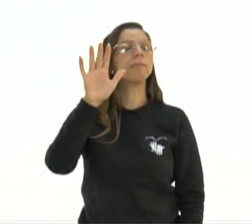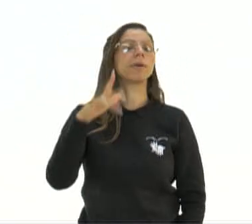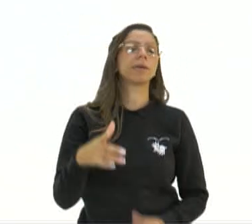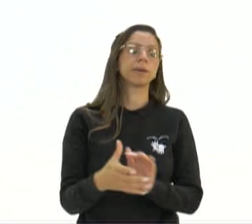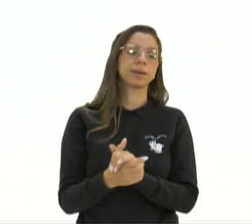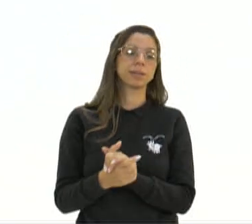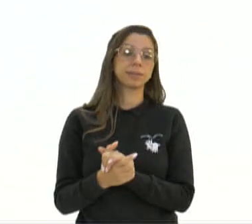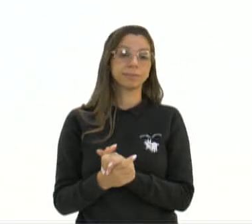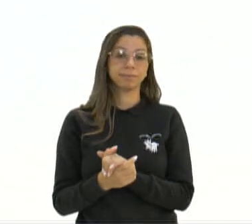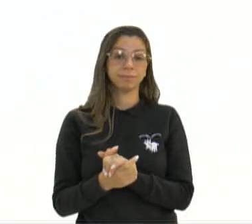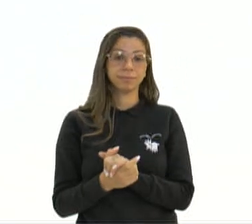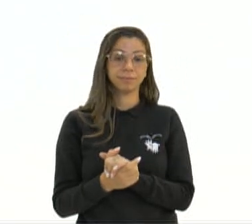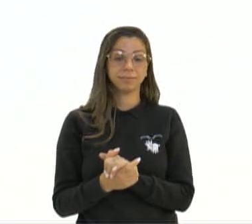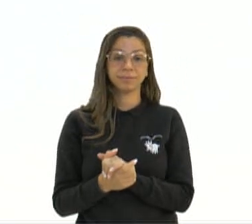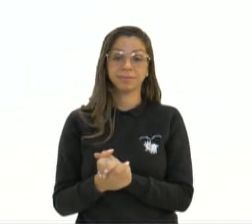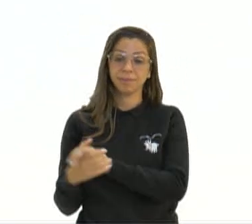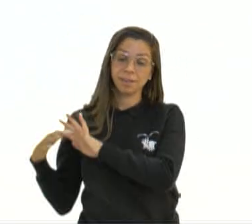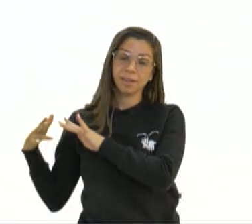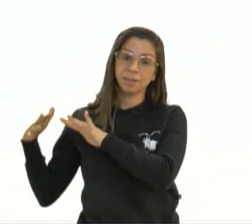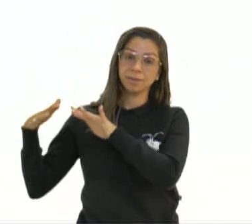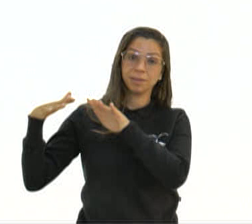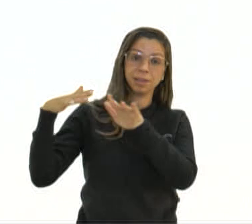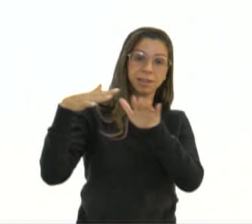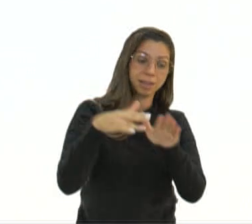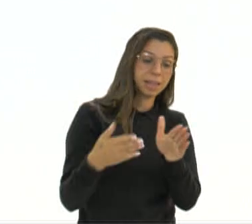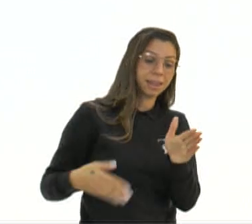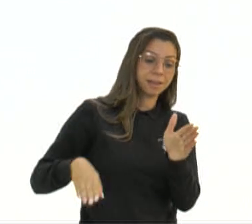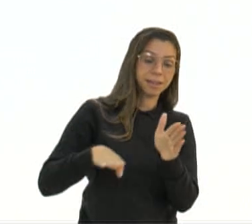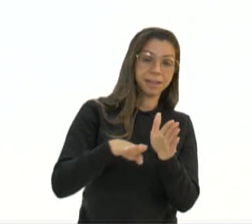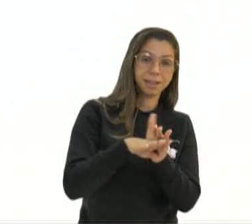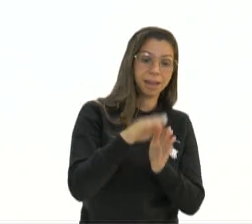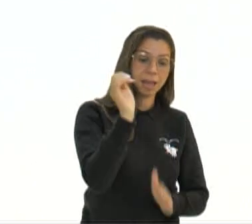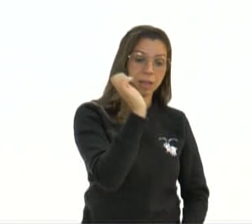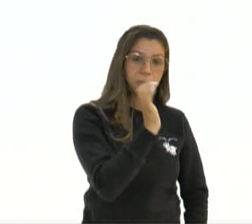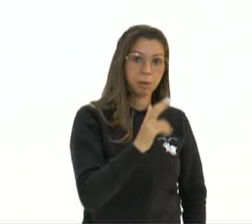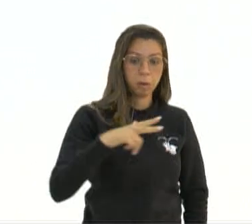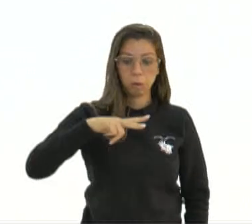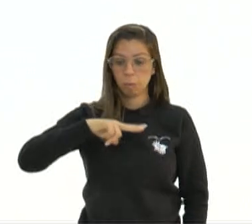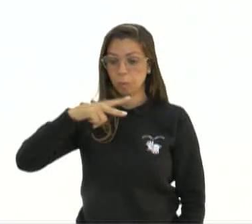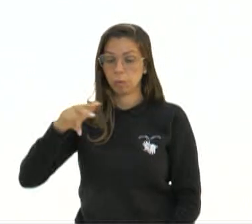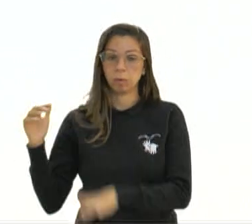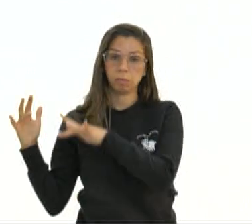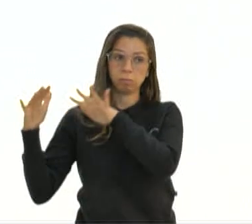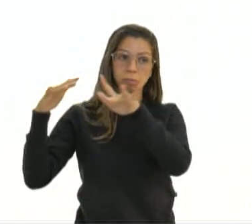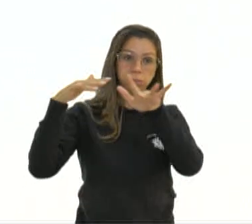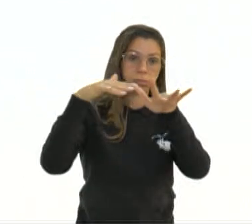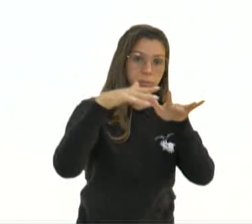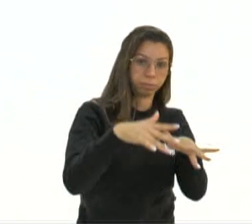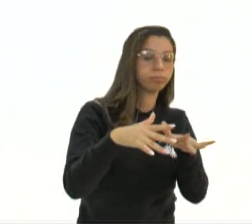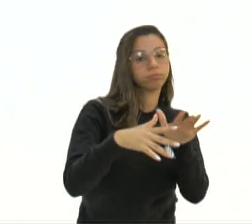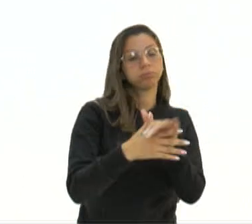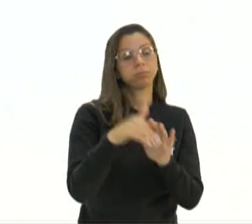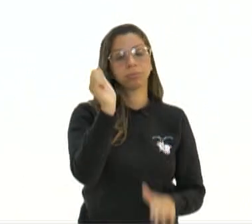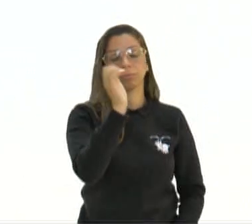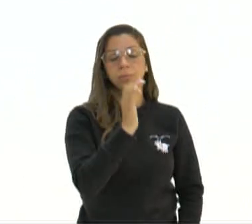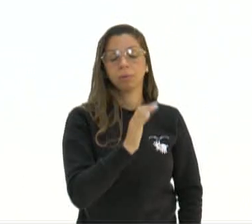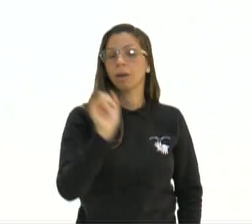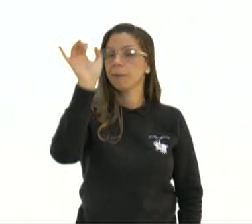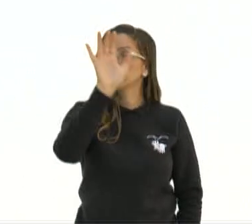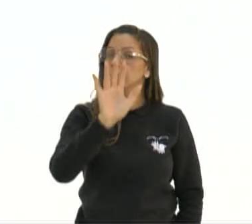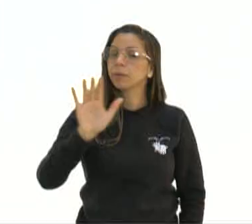dos portugueses aqui no Brasil, ali na região do Nordeste, em Porto Seguro, um retrato da